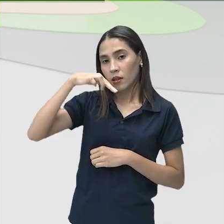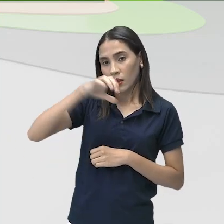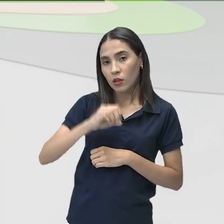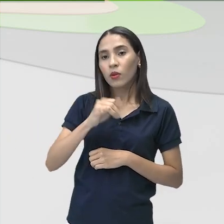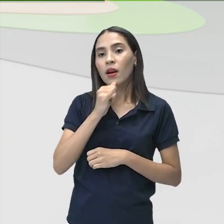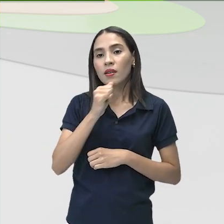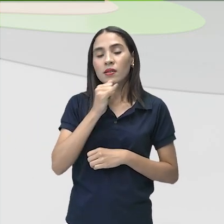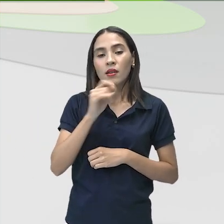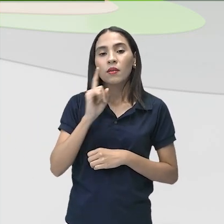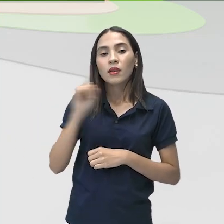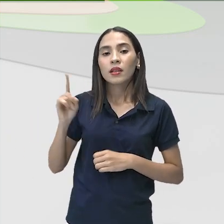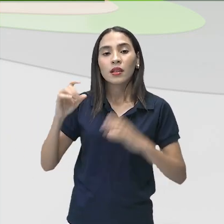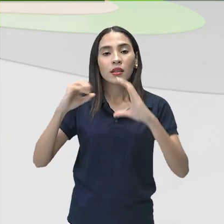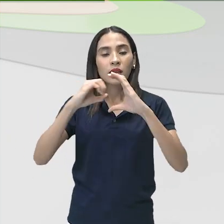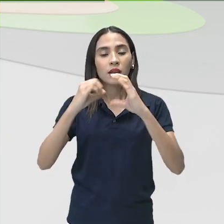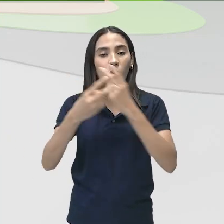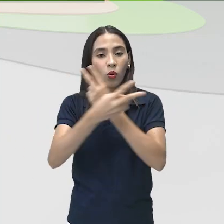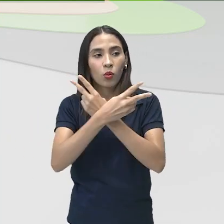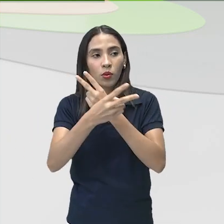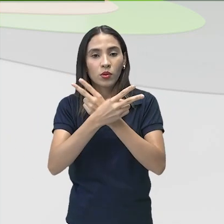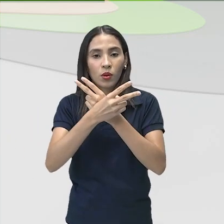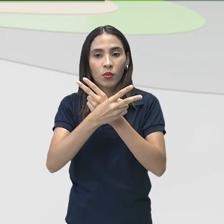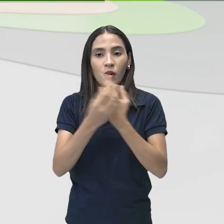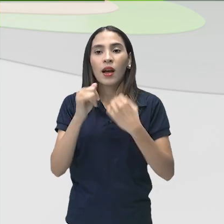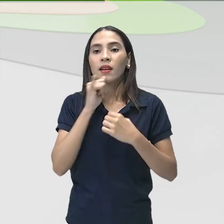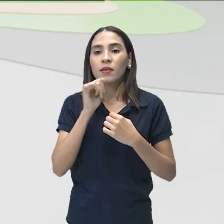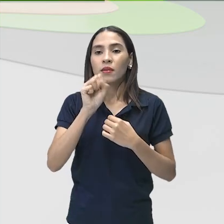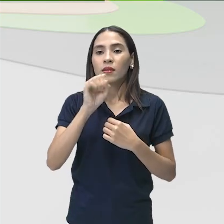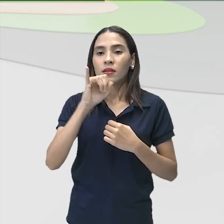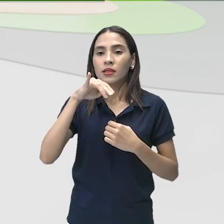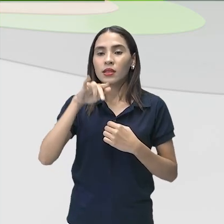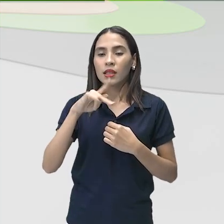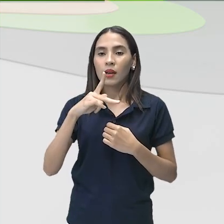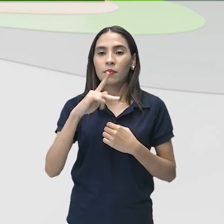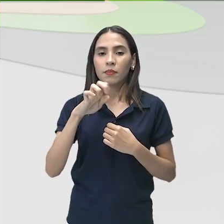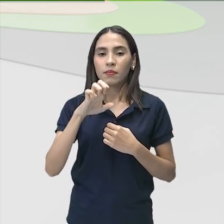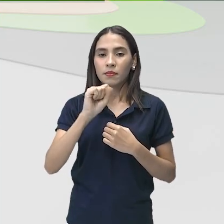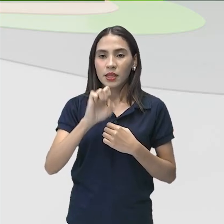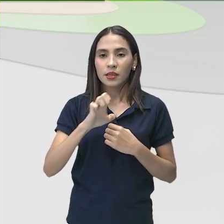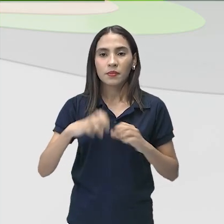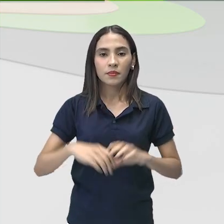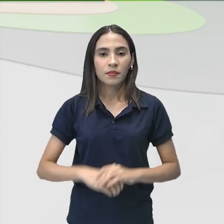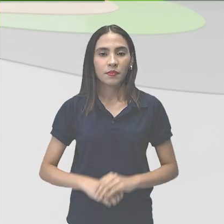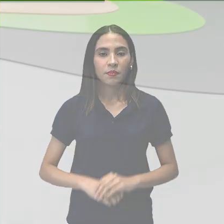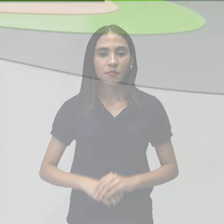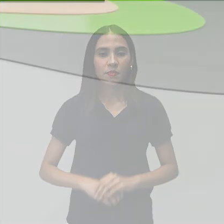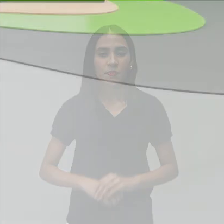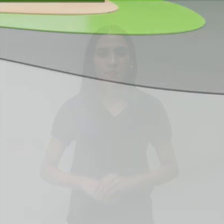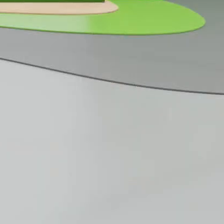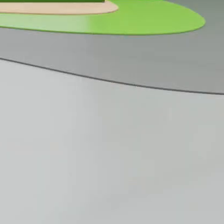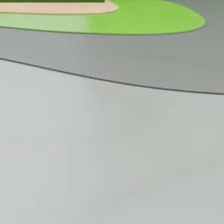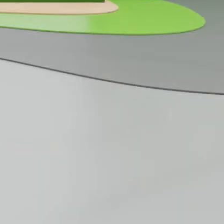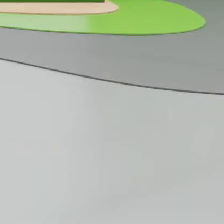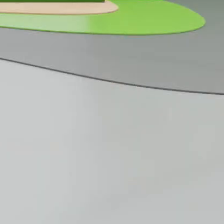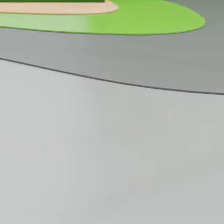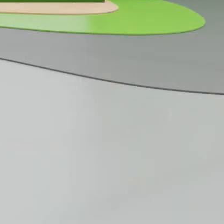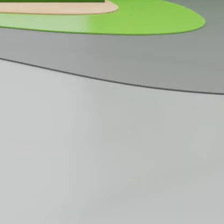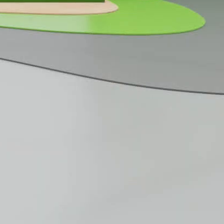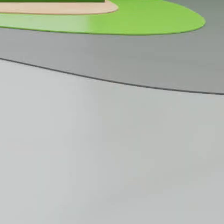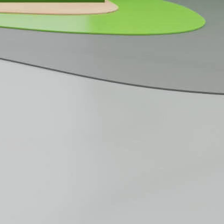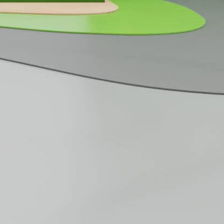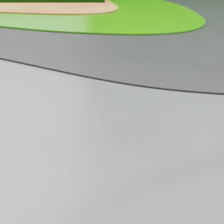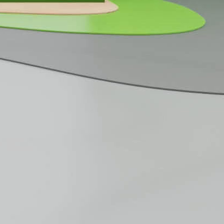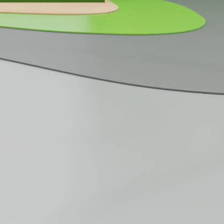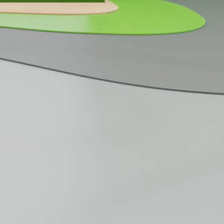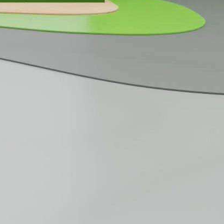aqui, quando os cromossomos estão em sinapse. Durante esse emparelhamento, ocorre a permutação, que é justamente